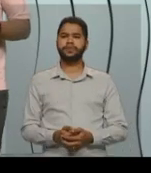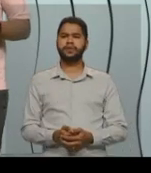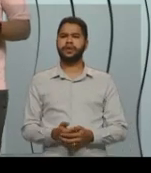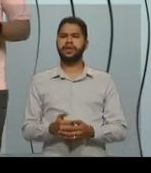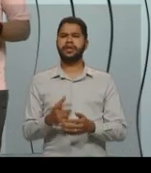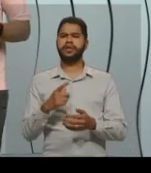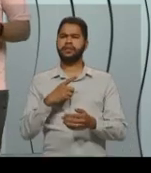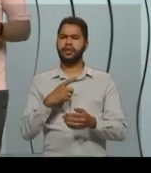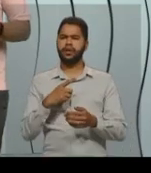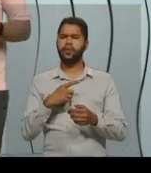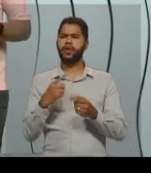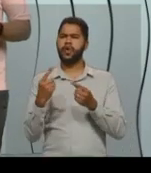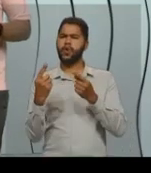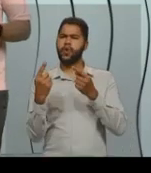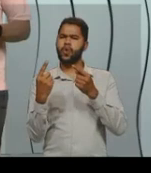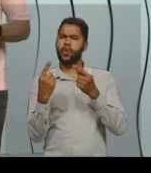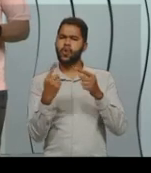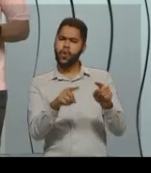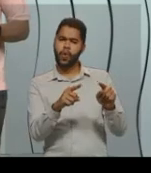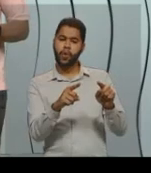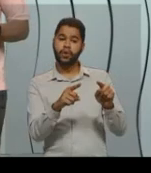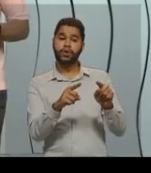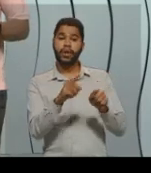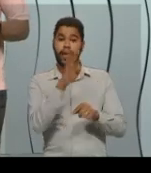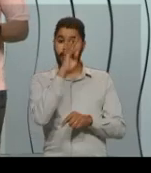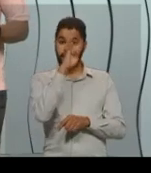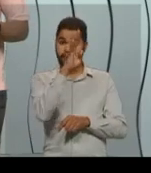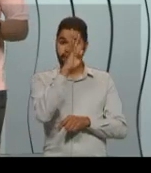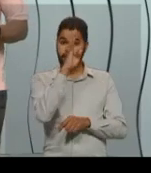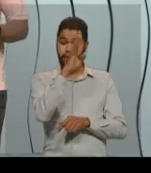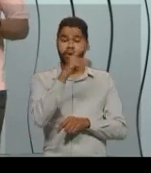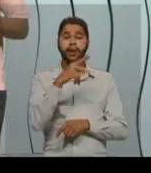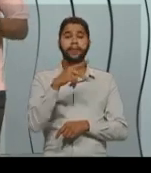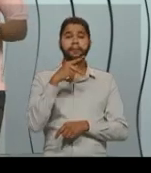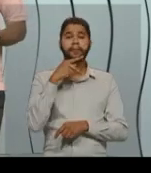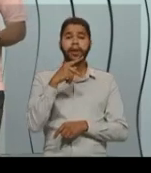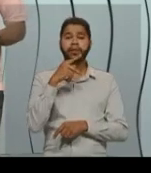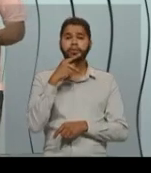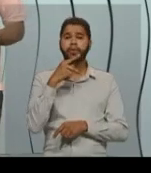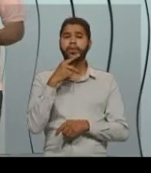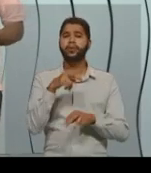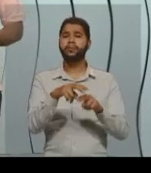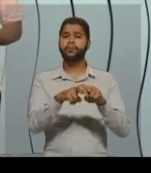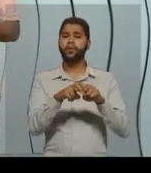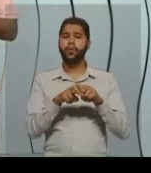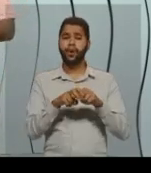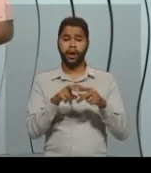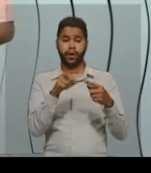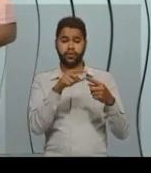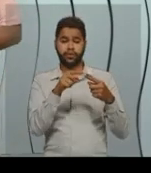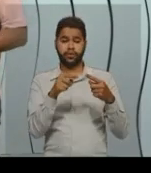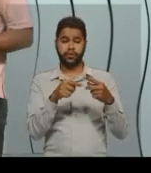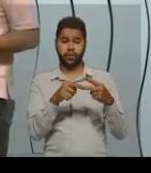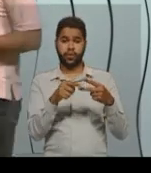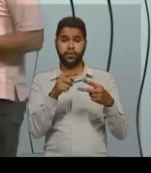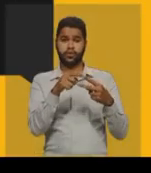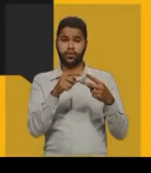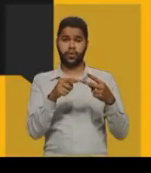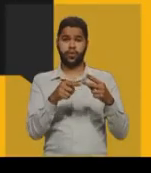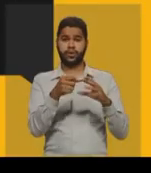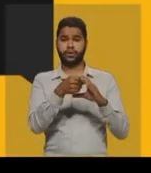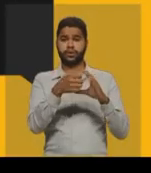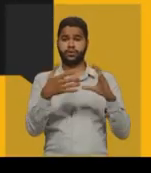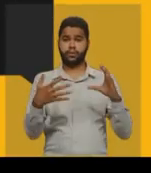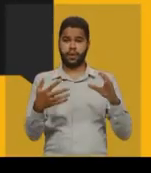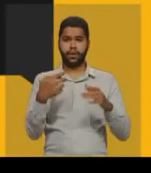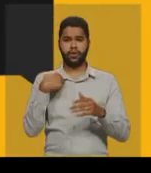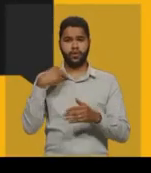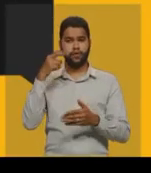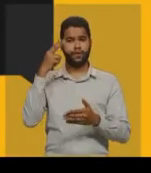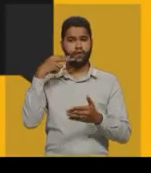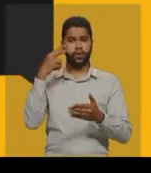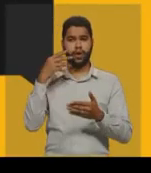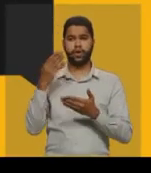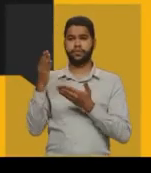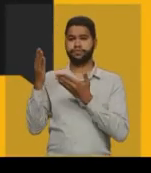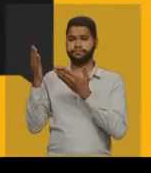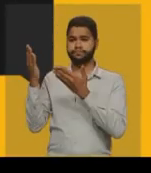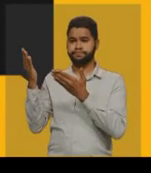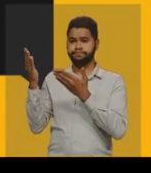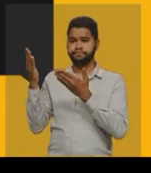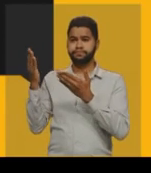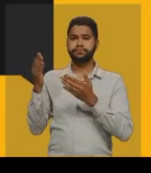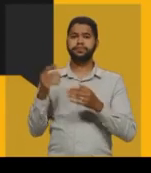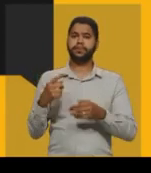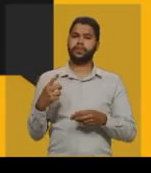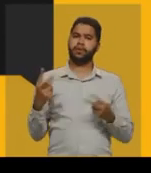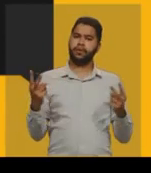contra a teoria platônica, principalmente por dois aspectos. Eu vou ler aqui para vocês. Primeiro, porque ele valoriza